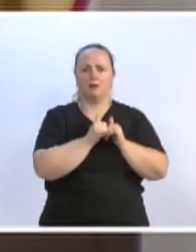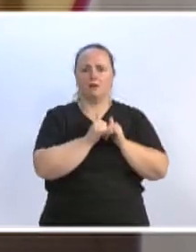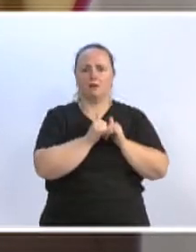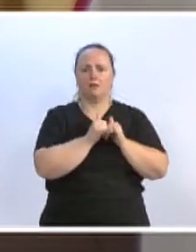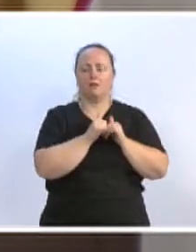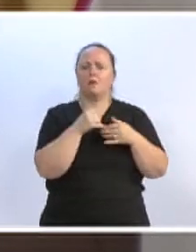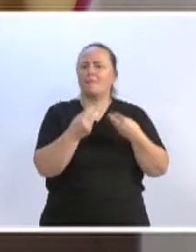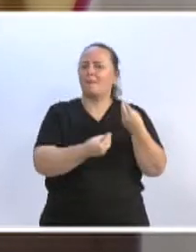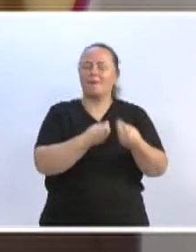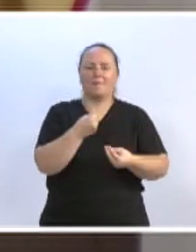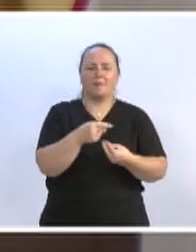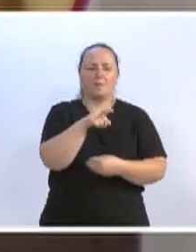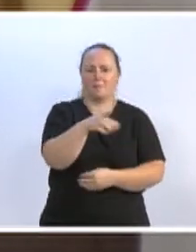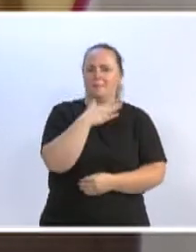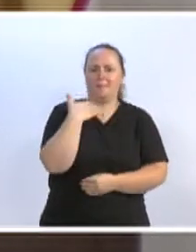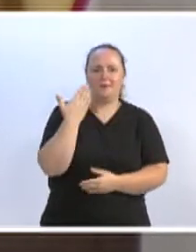isto.